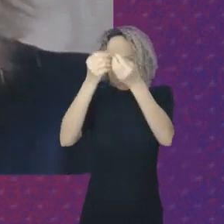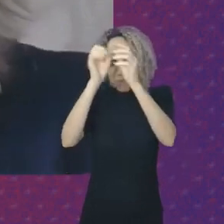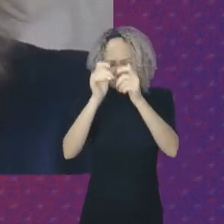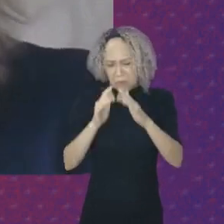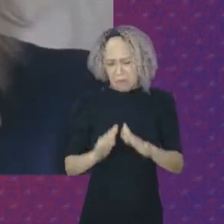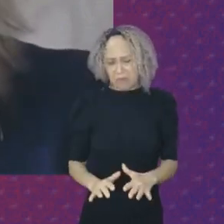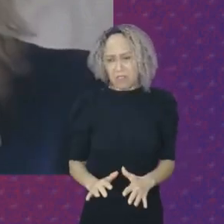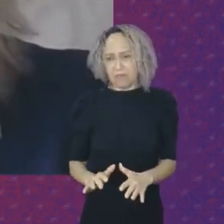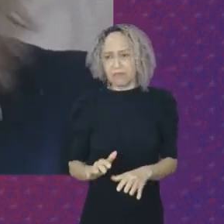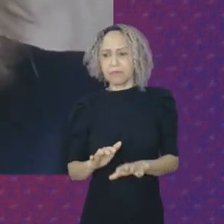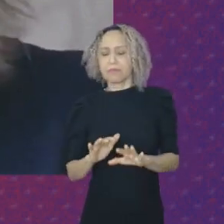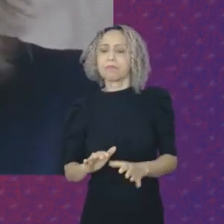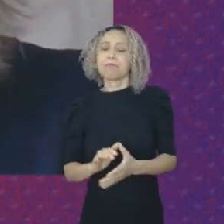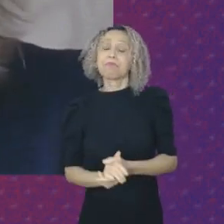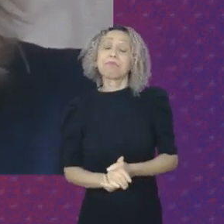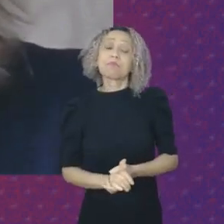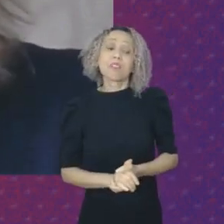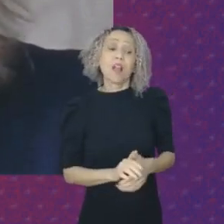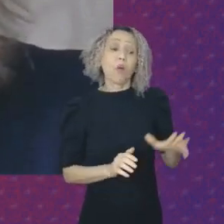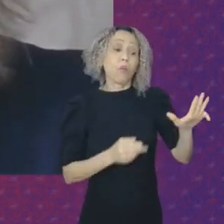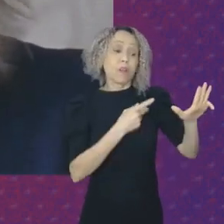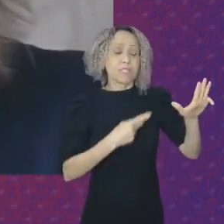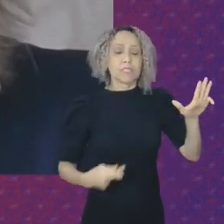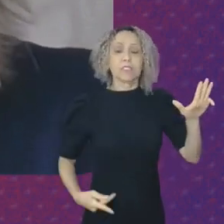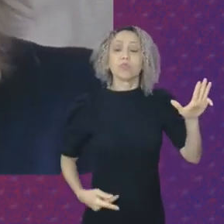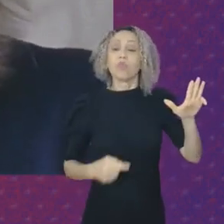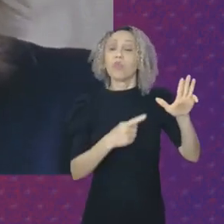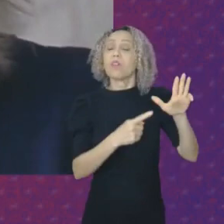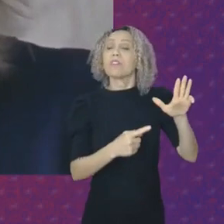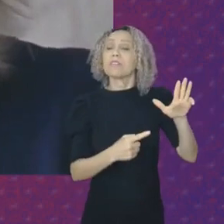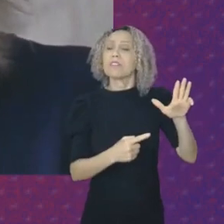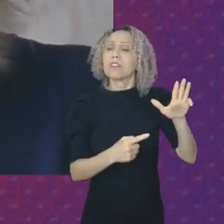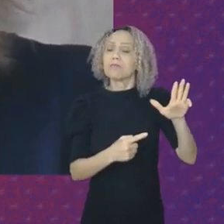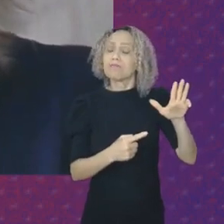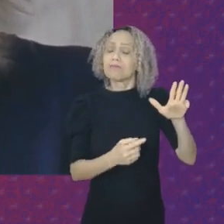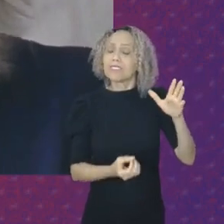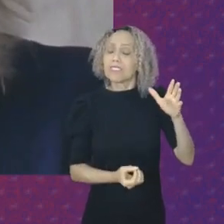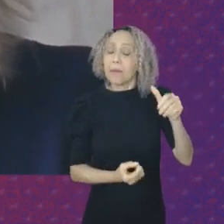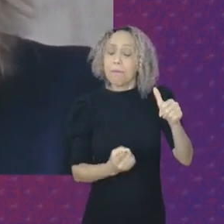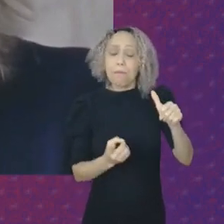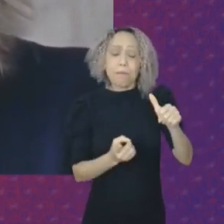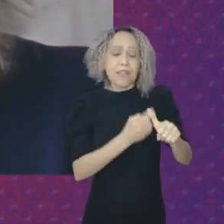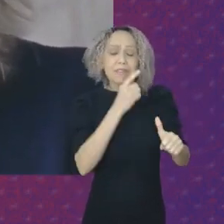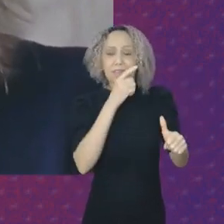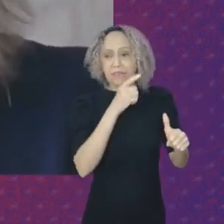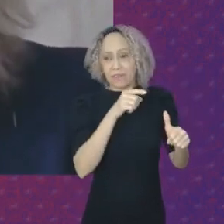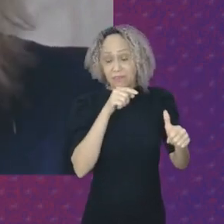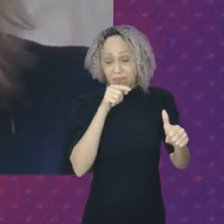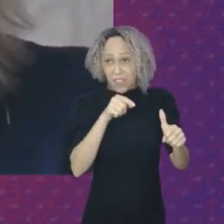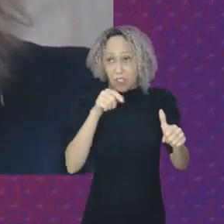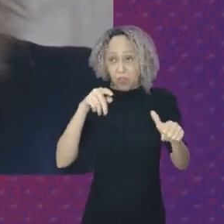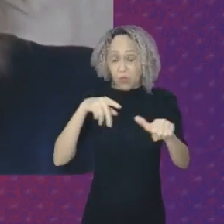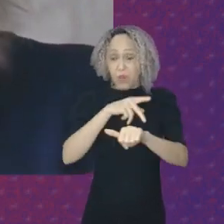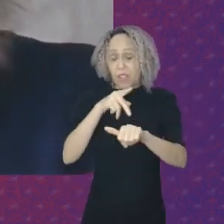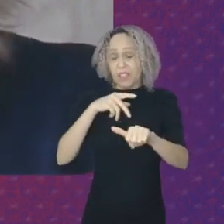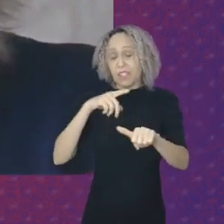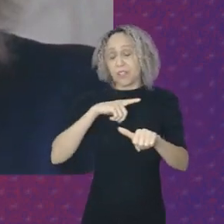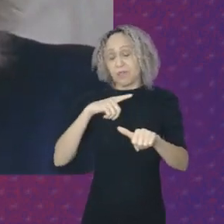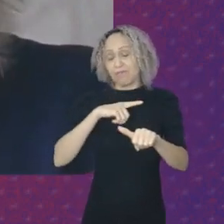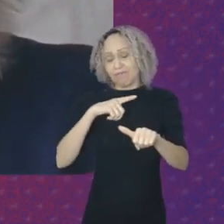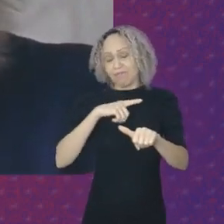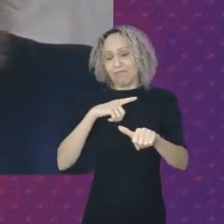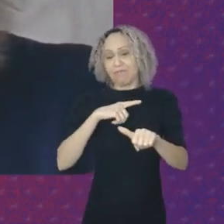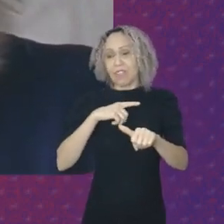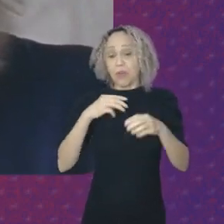Mulheres, pelo presidente Lula, é a primeira vez que o país tem um Ministério das Mulheres exclusivamente,